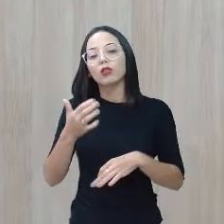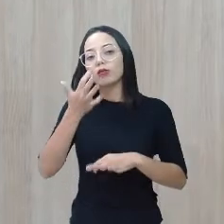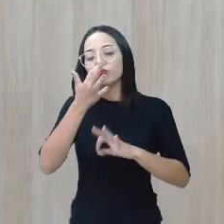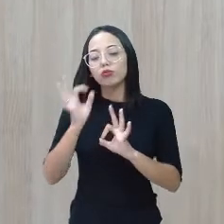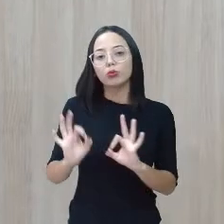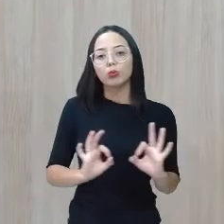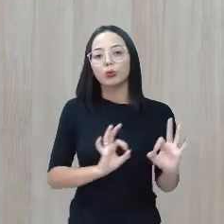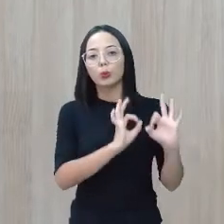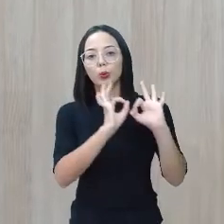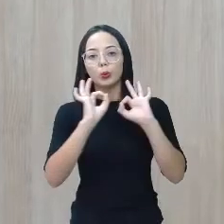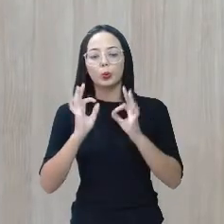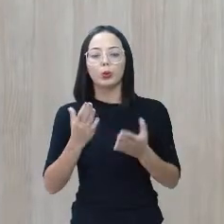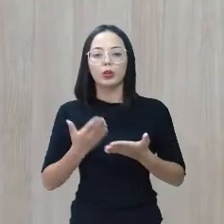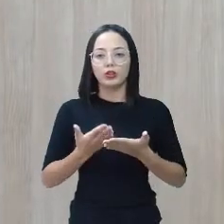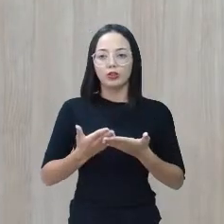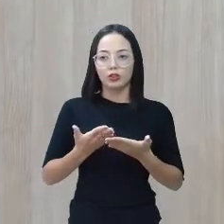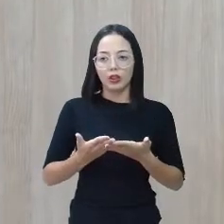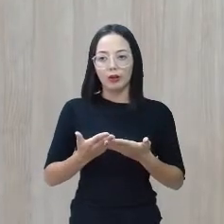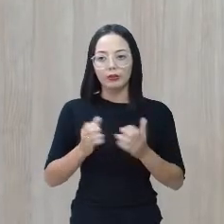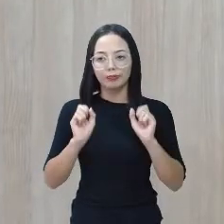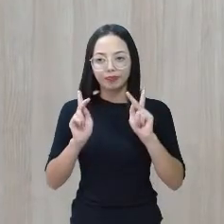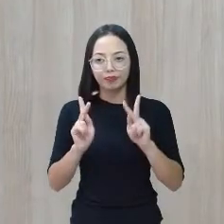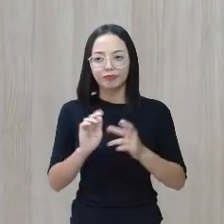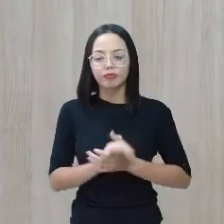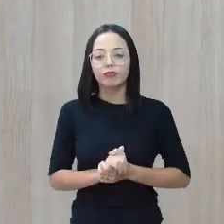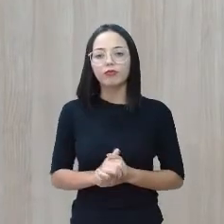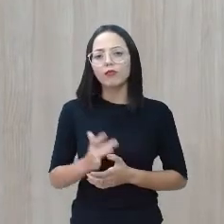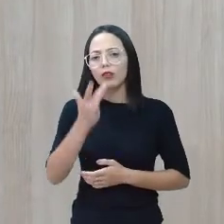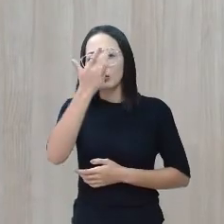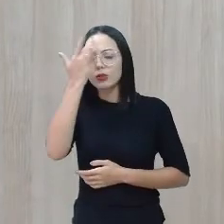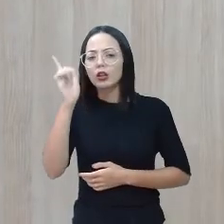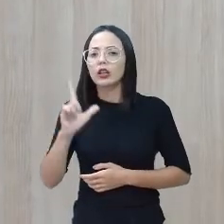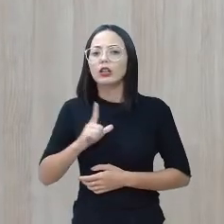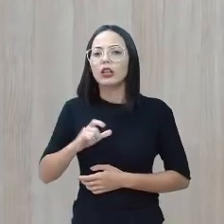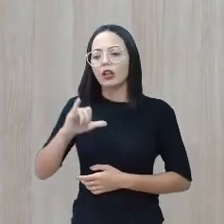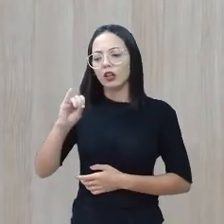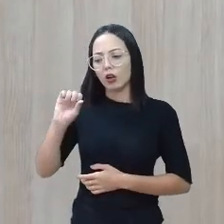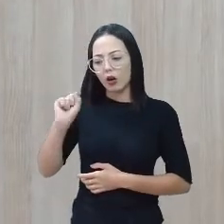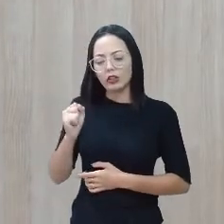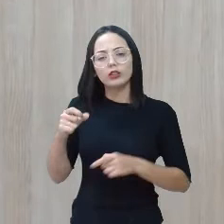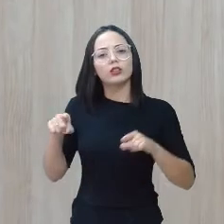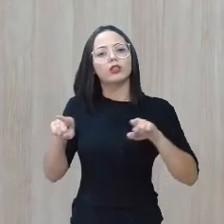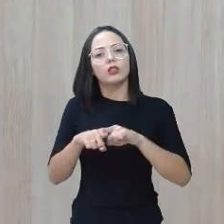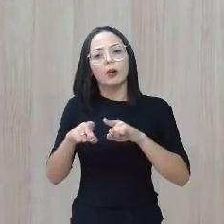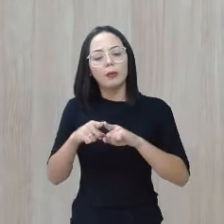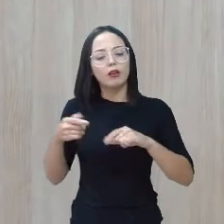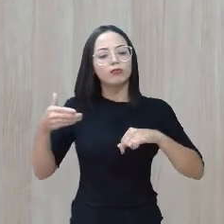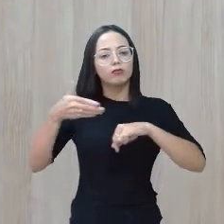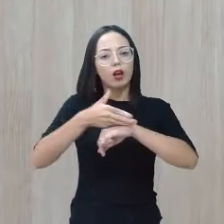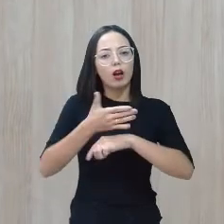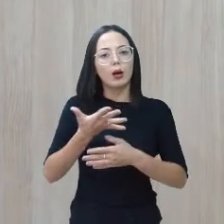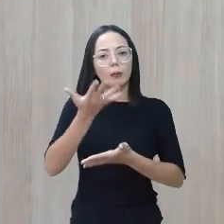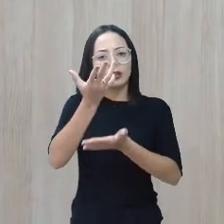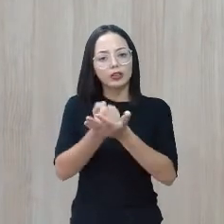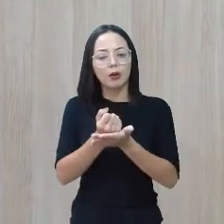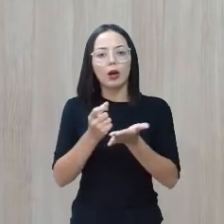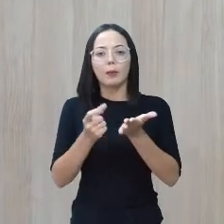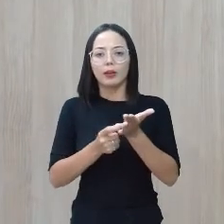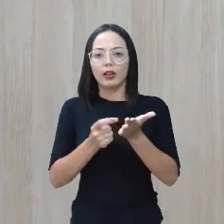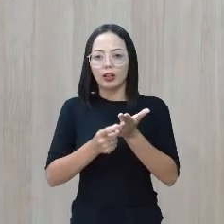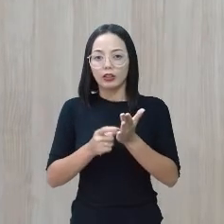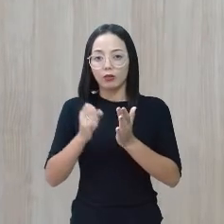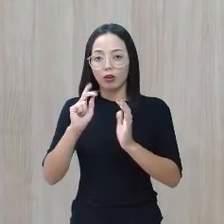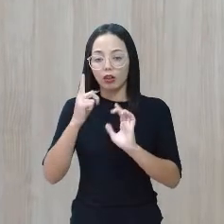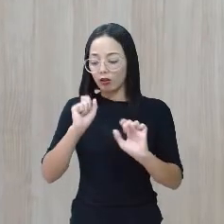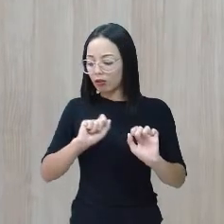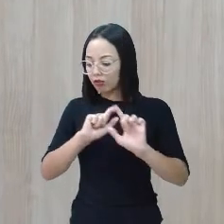em tempo atual. Quem tem iOS também pode baixar o aplicativo que está o QR